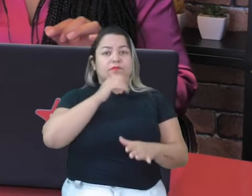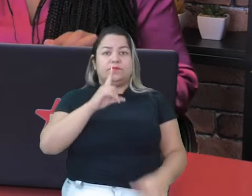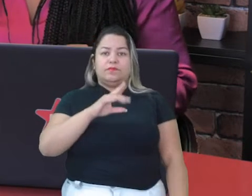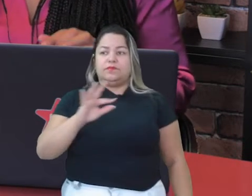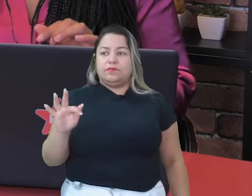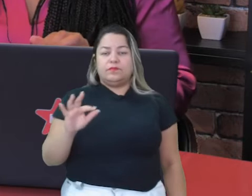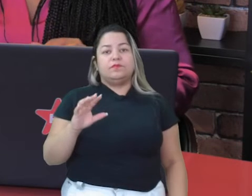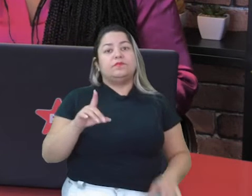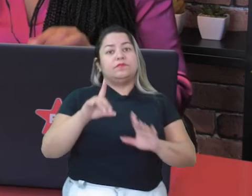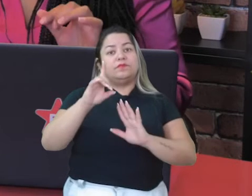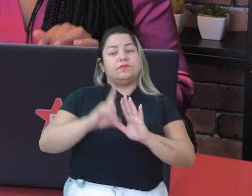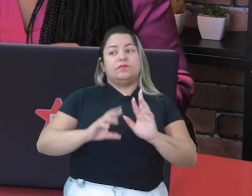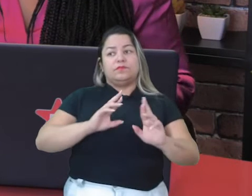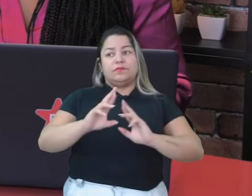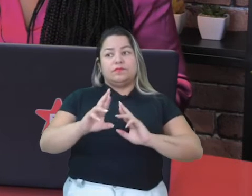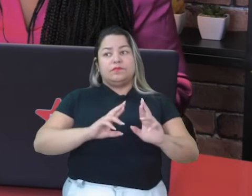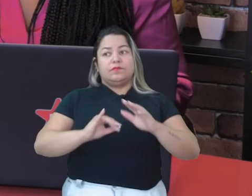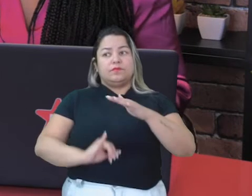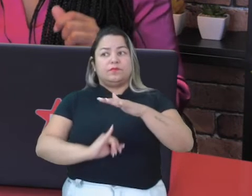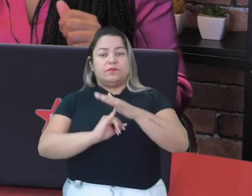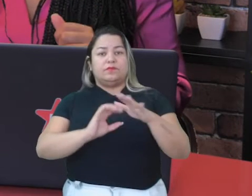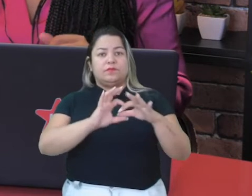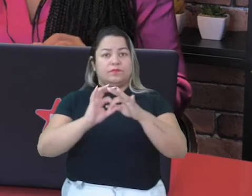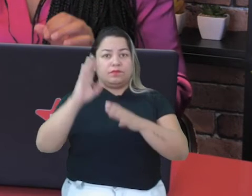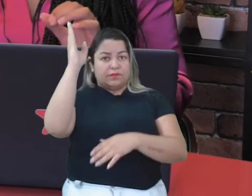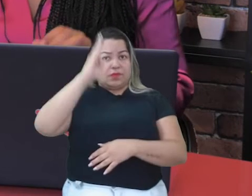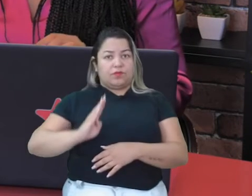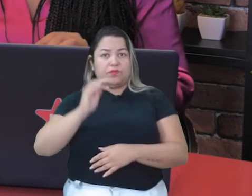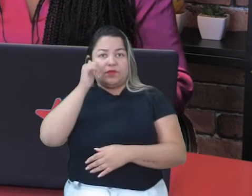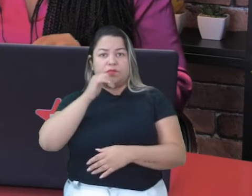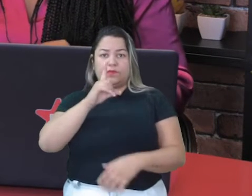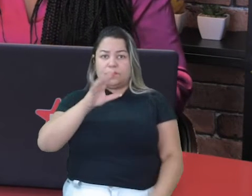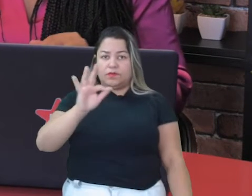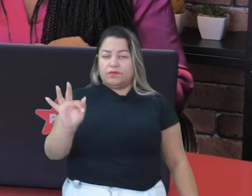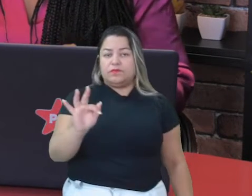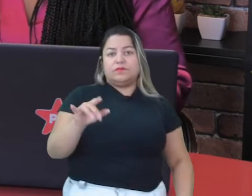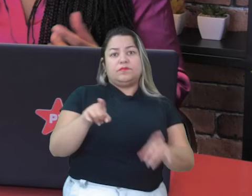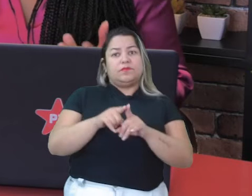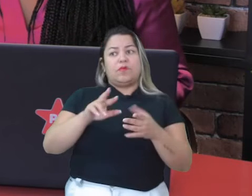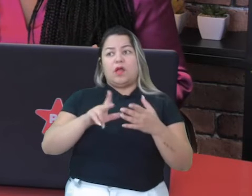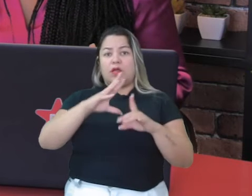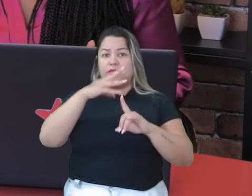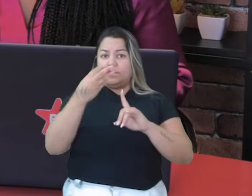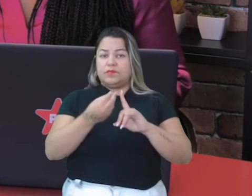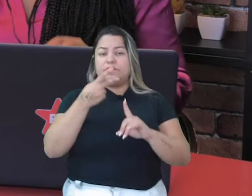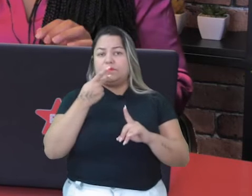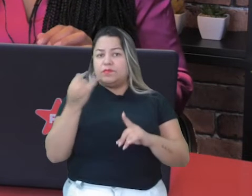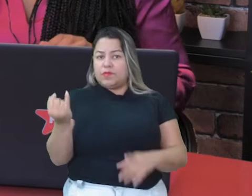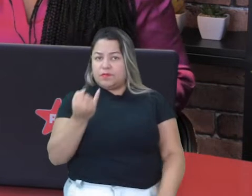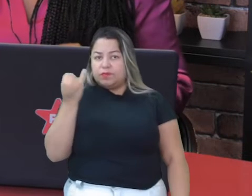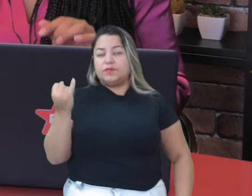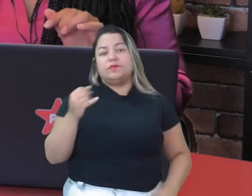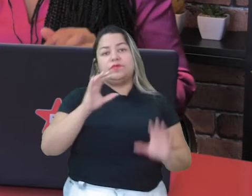Direitos das Mulheres do DF, diretora de Relações Institucionais da União Brasileira de Mulheres do DF e multiartista,